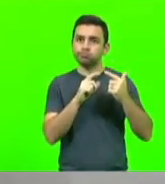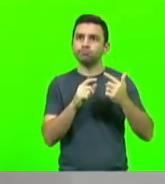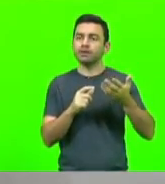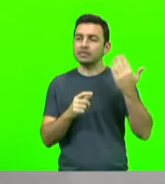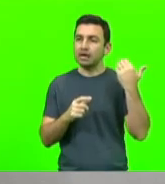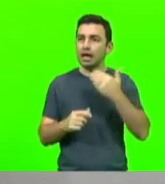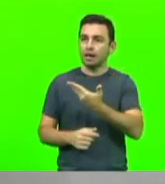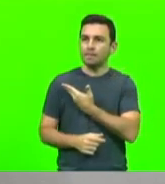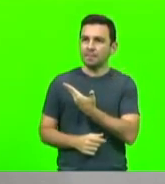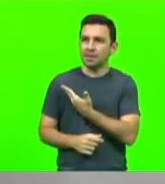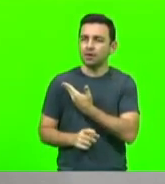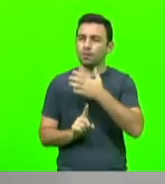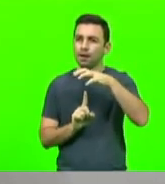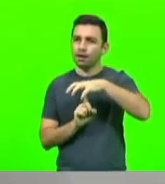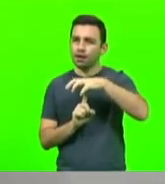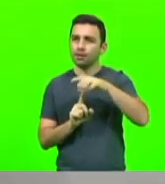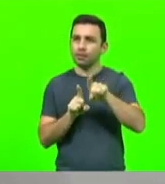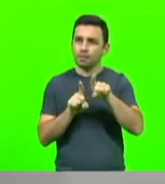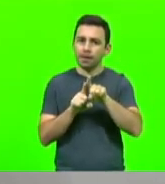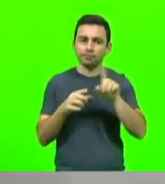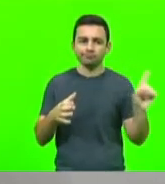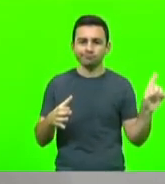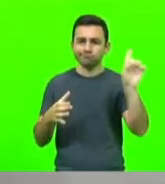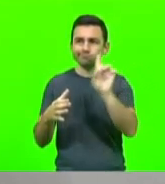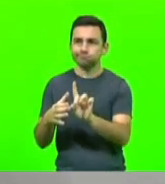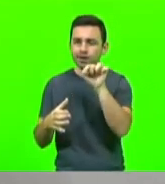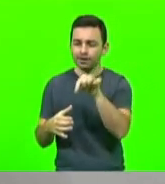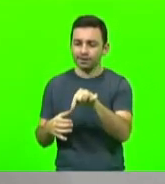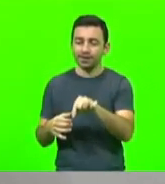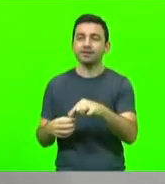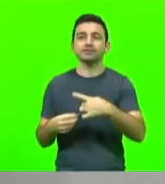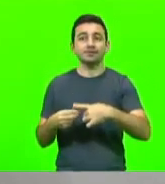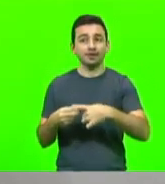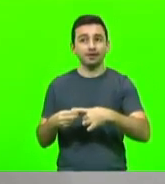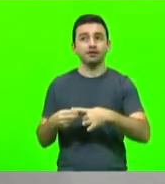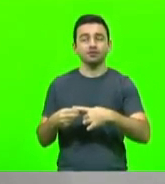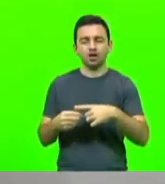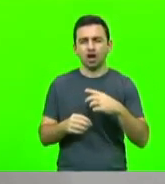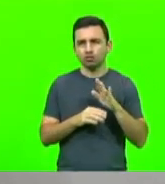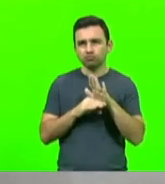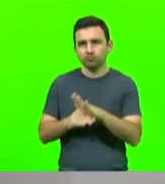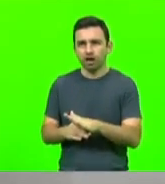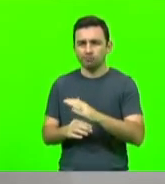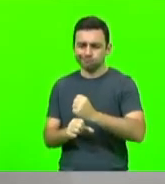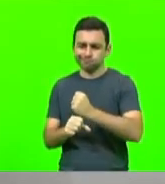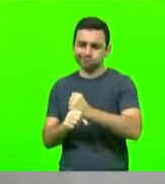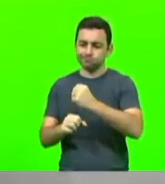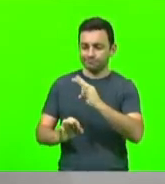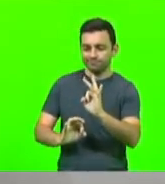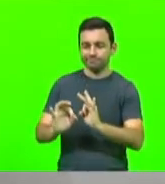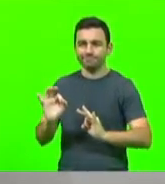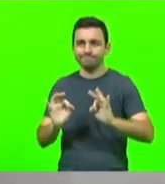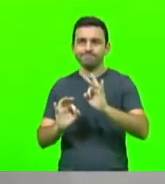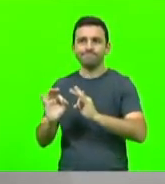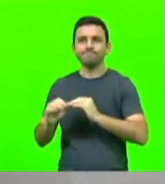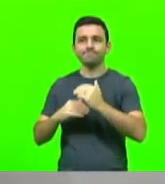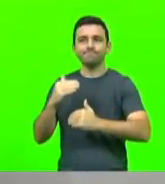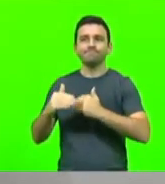amigos paranaenses que vieram para a nossa cidade ajudar a construir a Manchester catarinense. Nossos